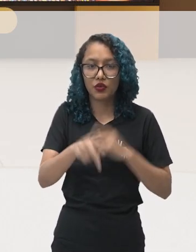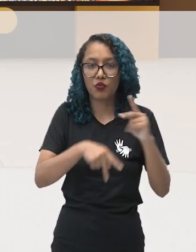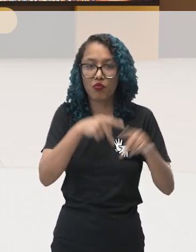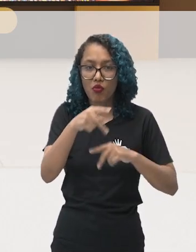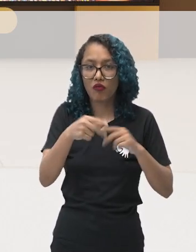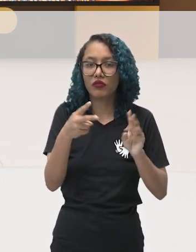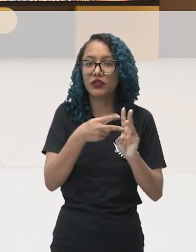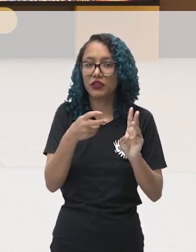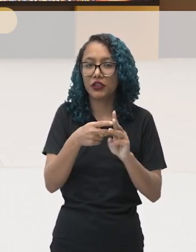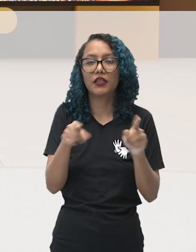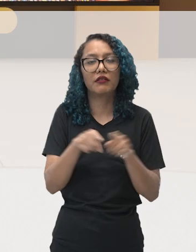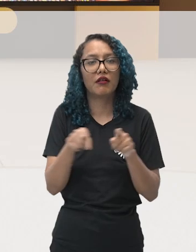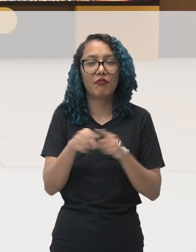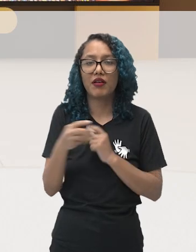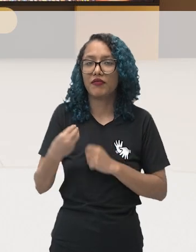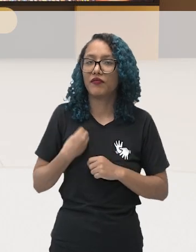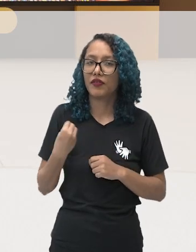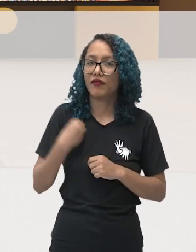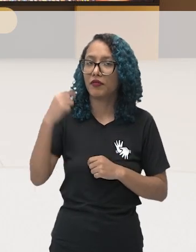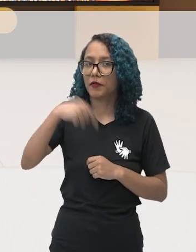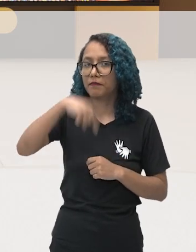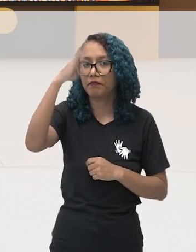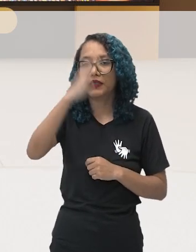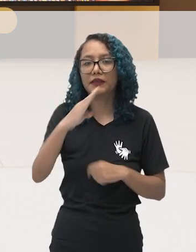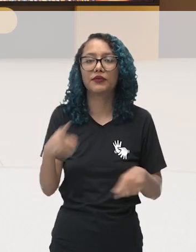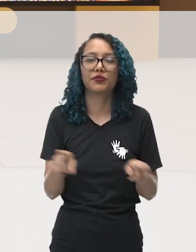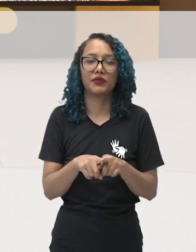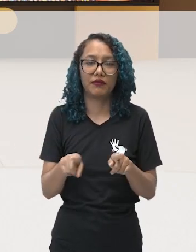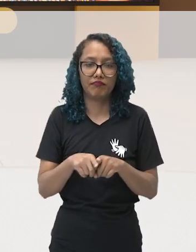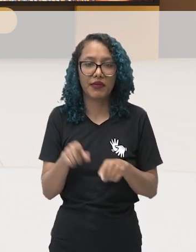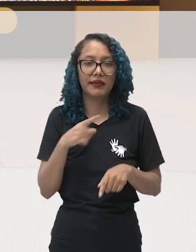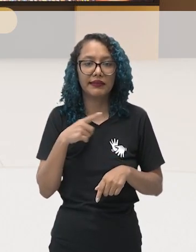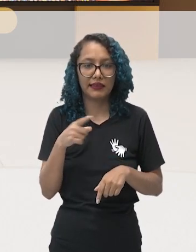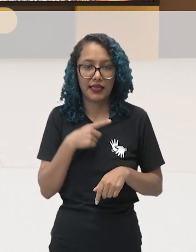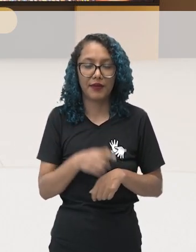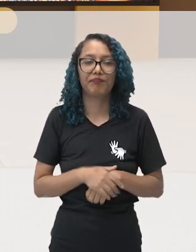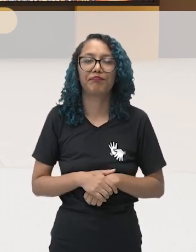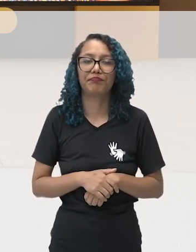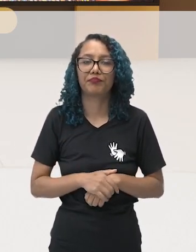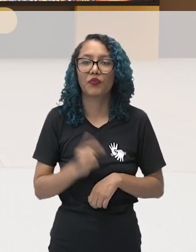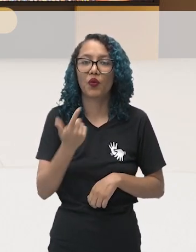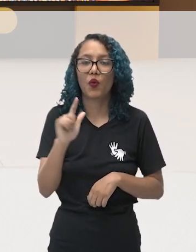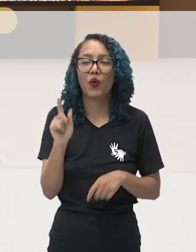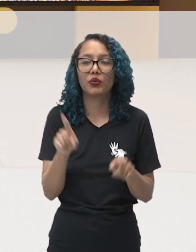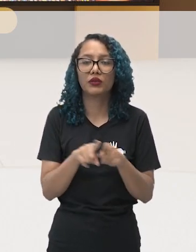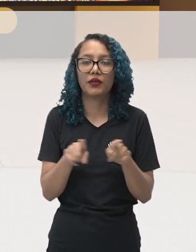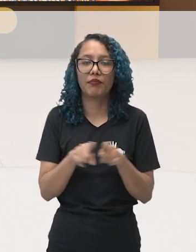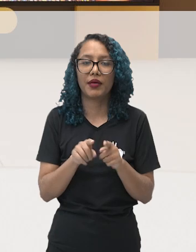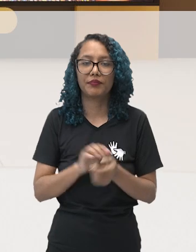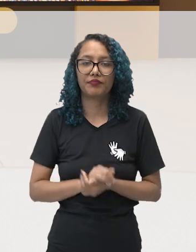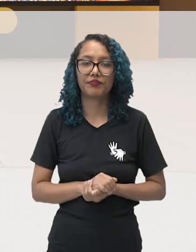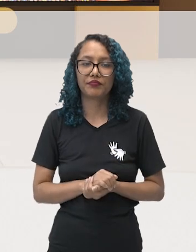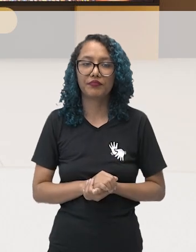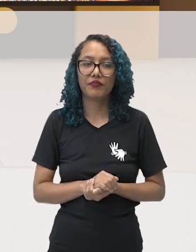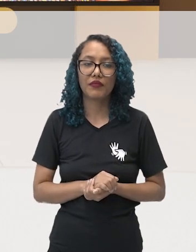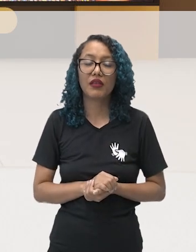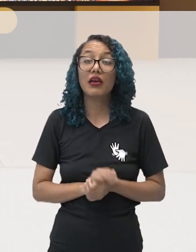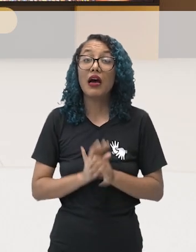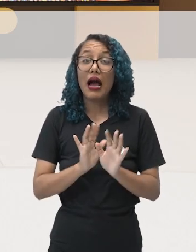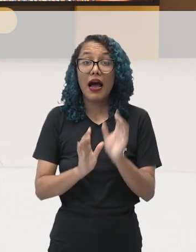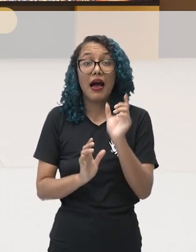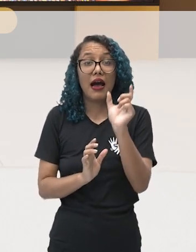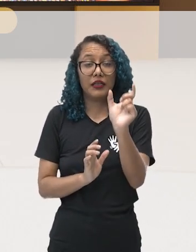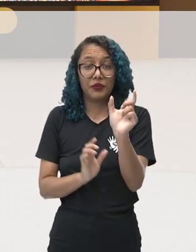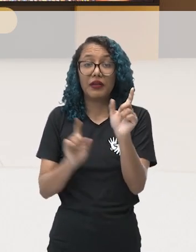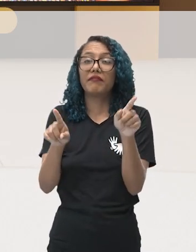território brasileiro. Professor Dário, tem uma coisa importante que a gente vai ver agora aí na próxima tela, é que até o termo ele acabou evoluindo